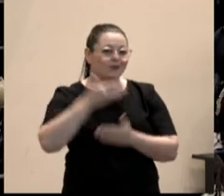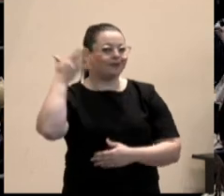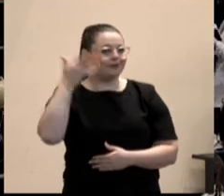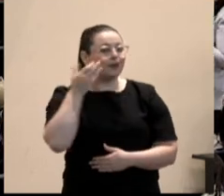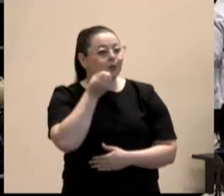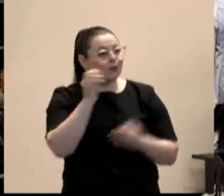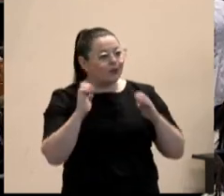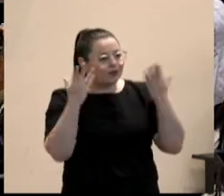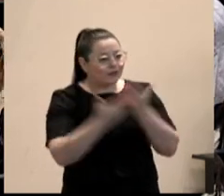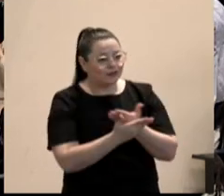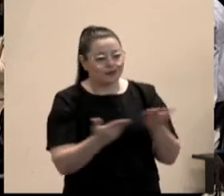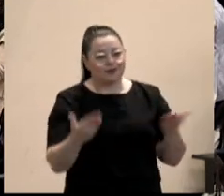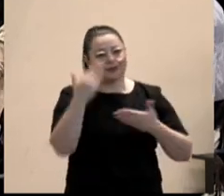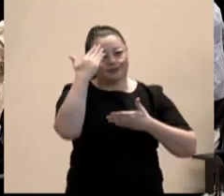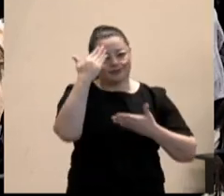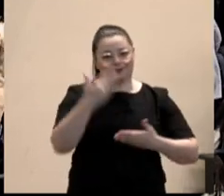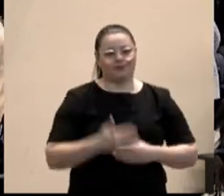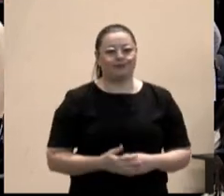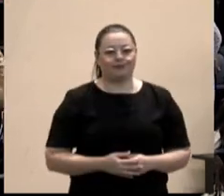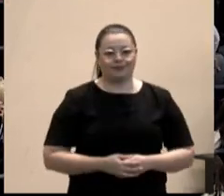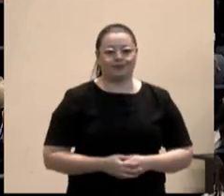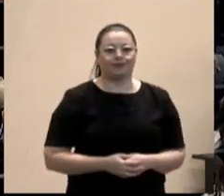obrigado.